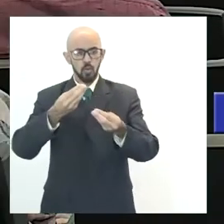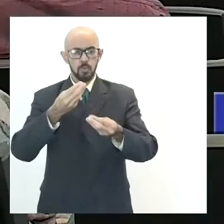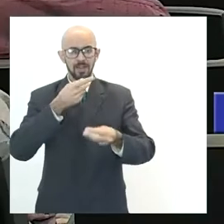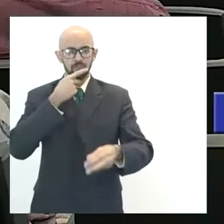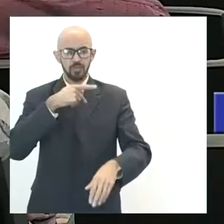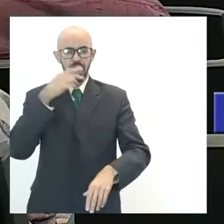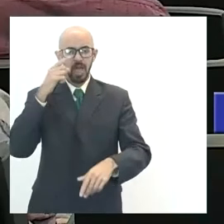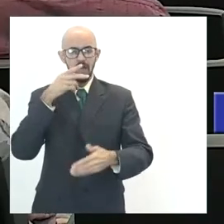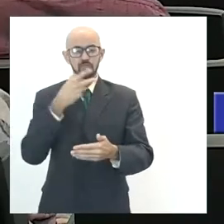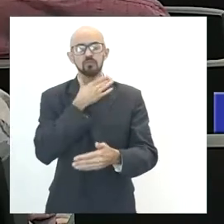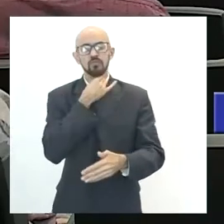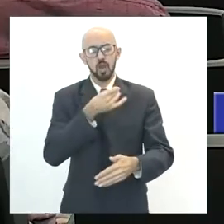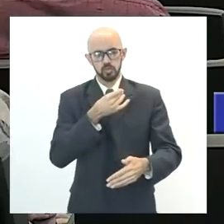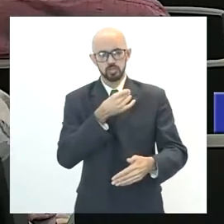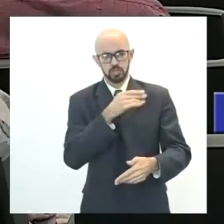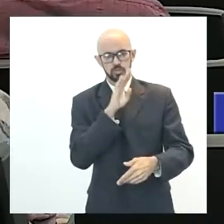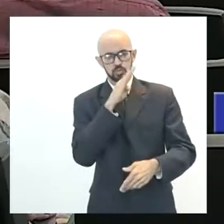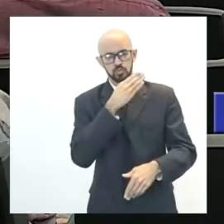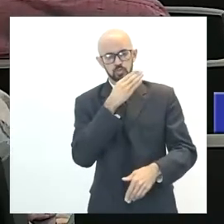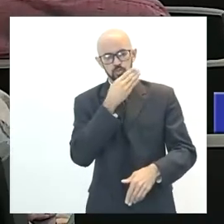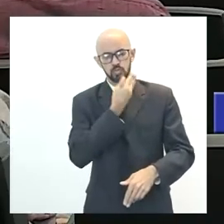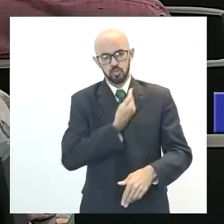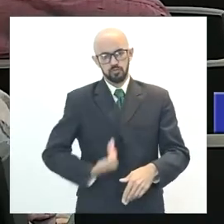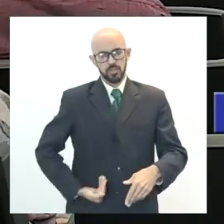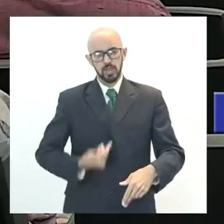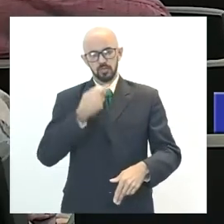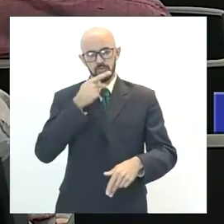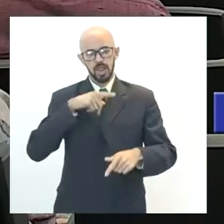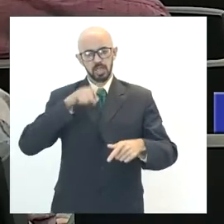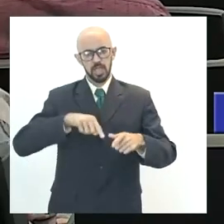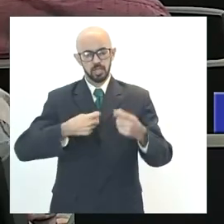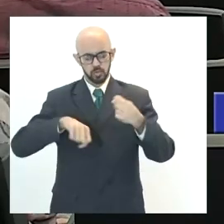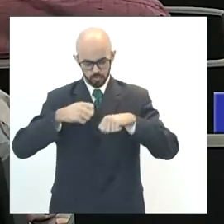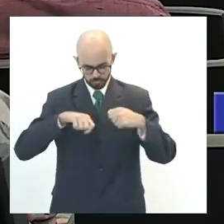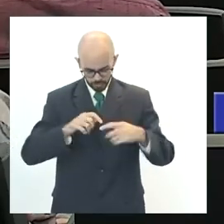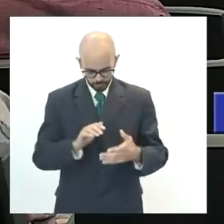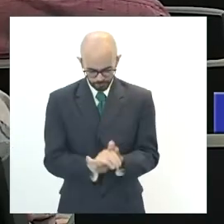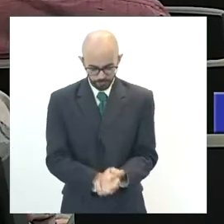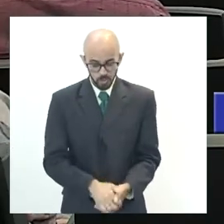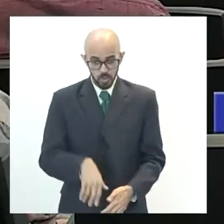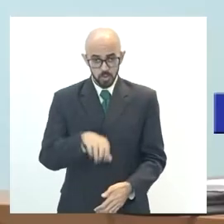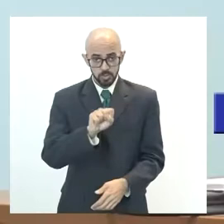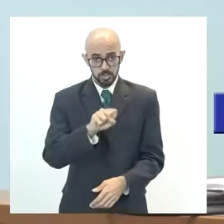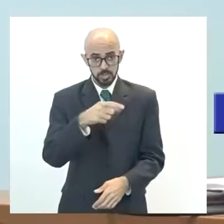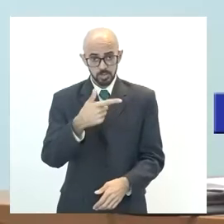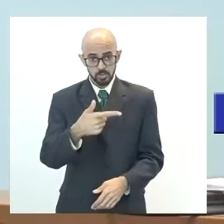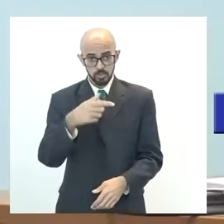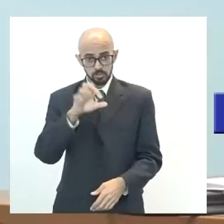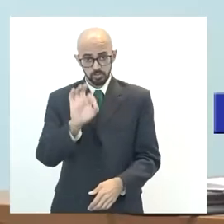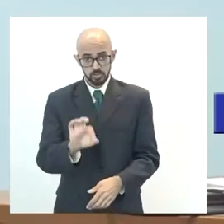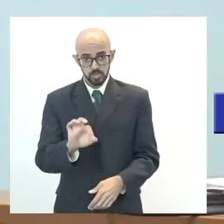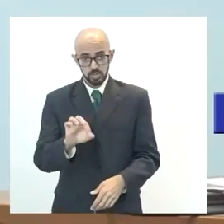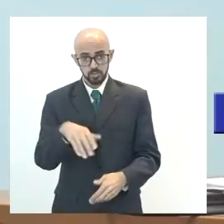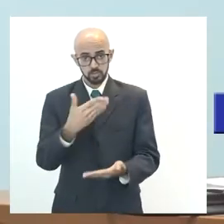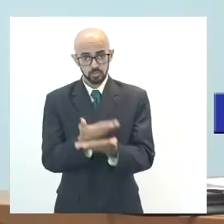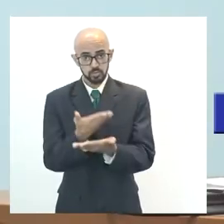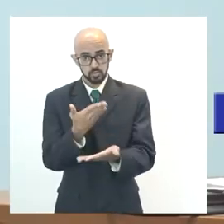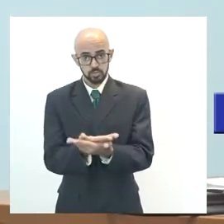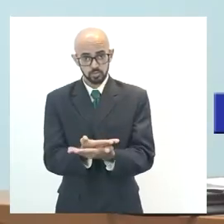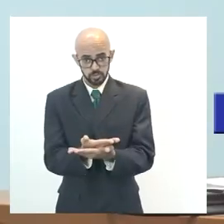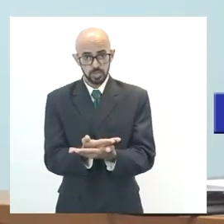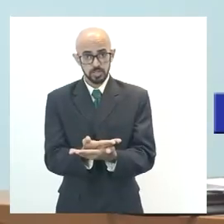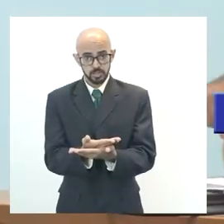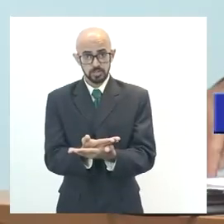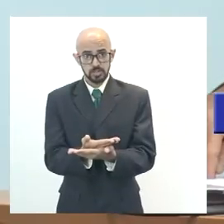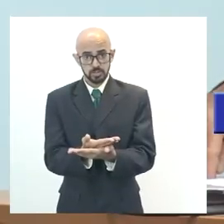falasse hoje esse argumento do governo neto fala de economizar éh oitenta e dois por cento do estudantes do nível